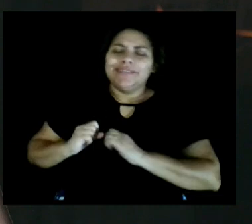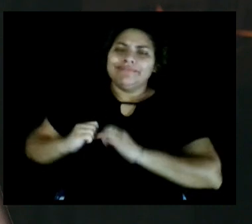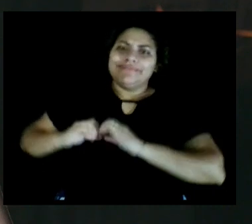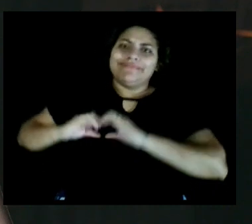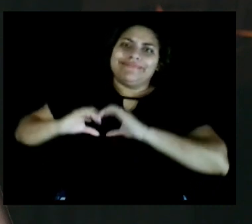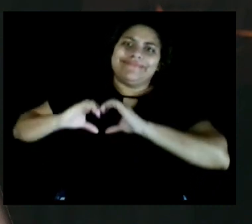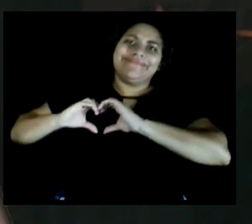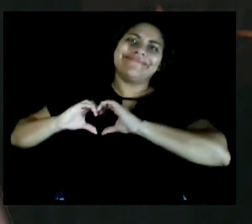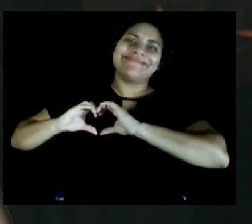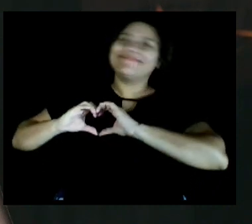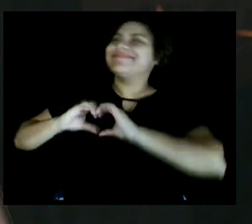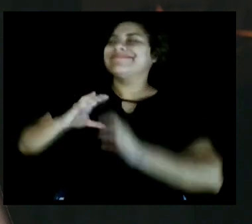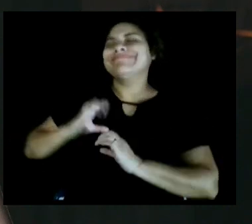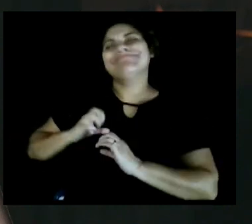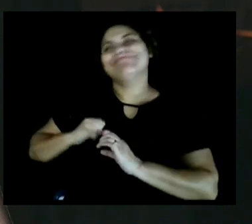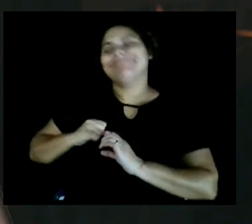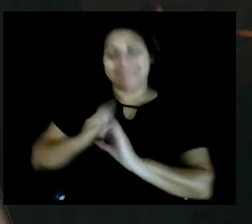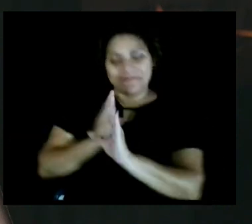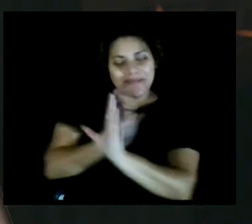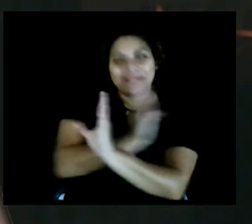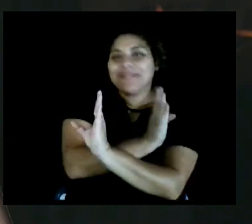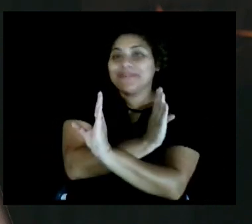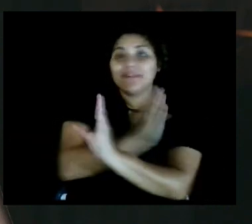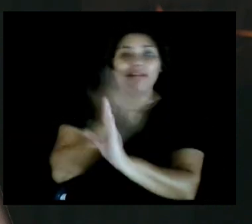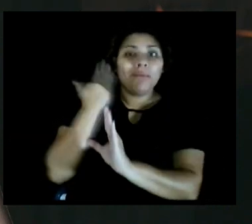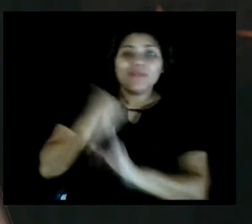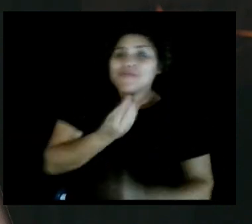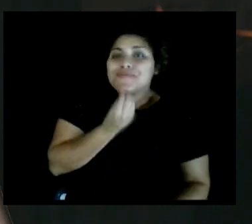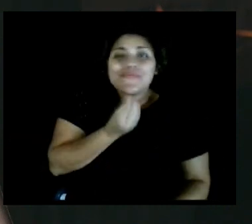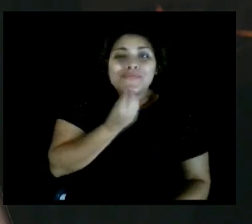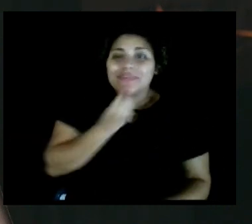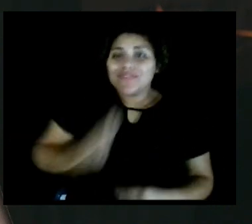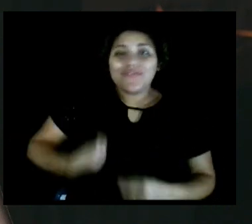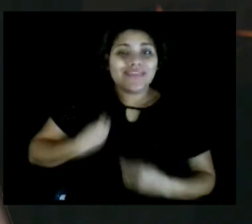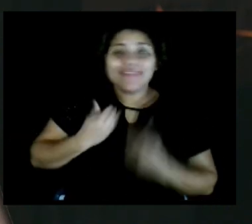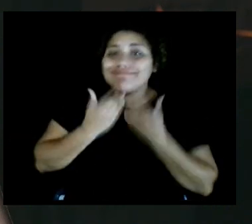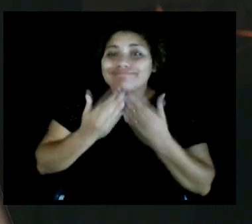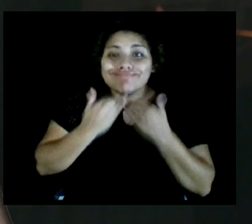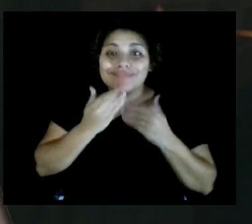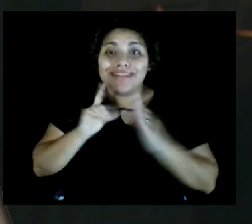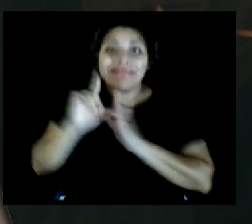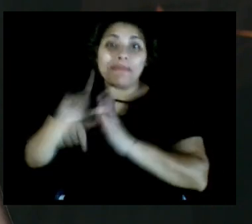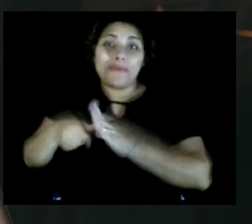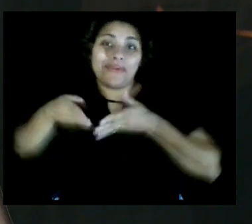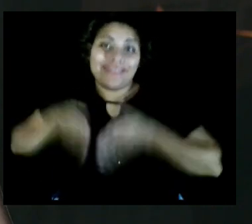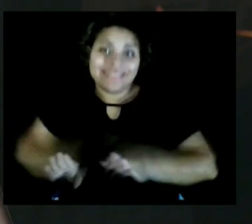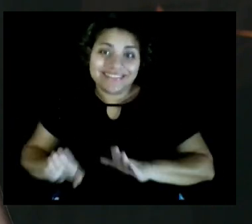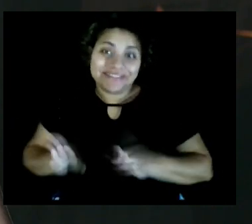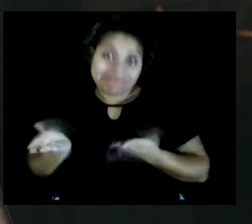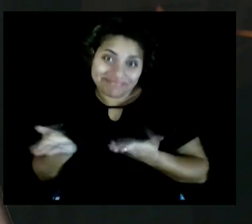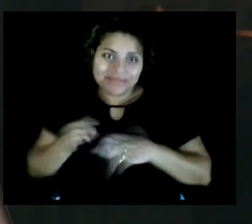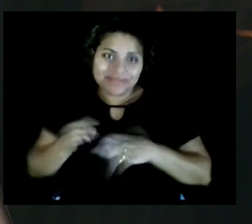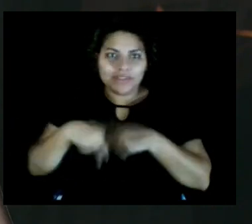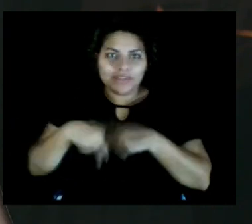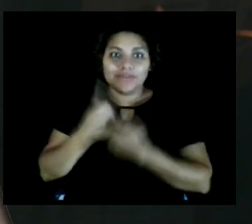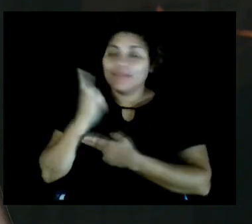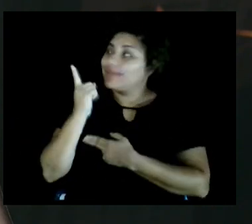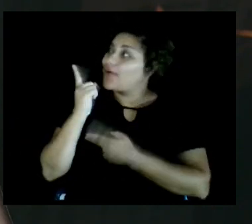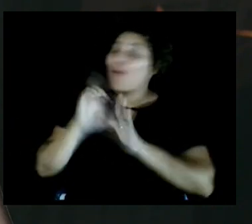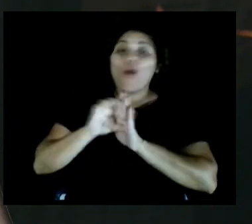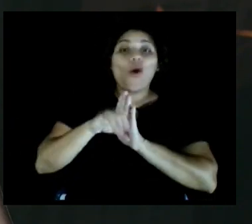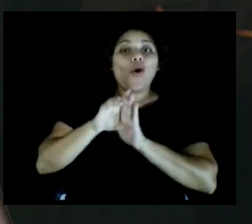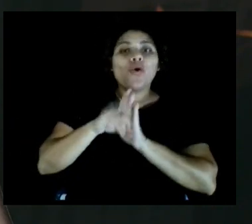conceito foi, inclusive, a palavra mais pesquisada em 2011 no Dicionário de Língua Portuguesa.